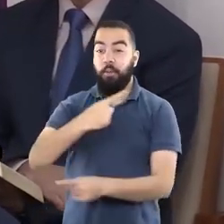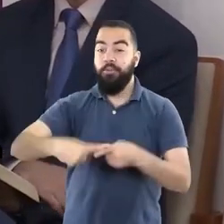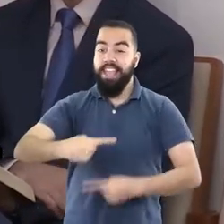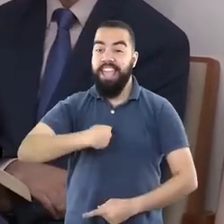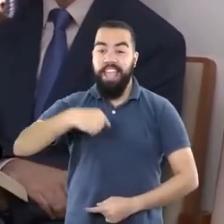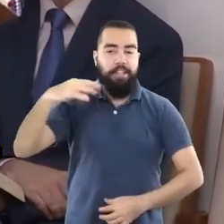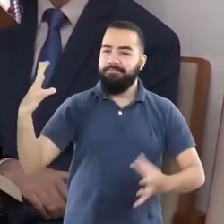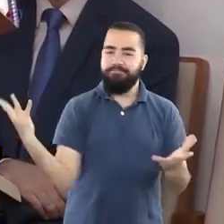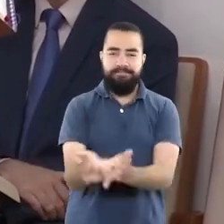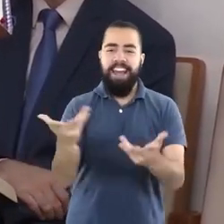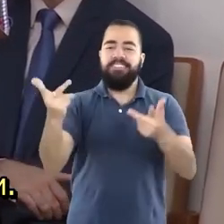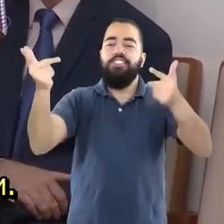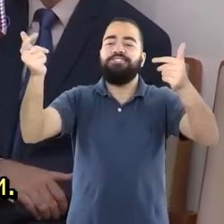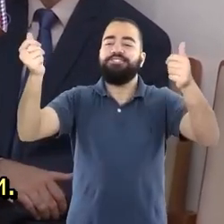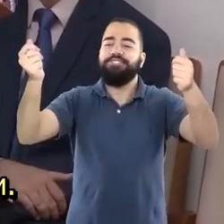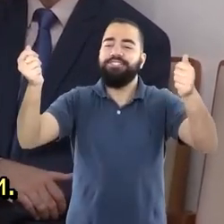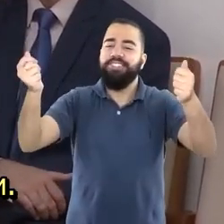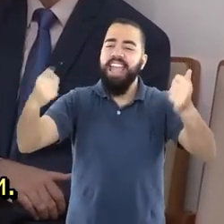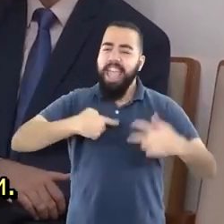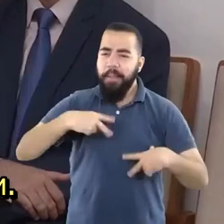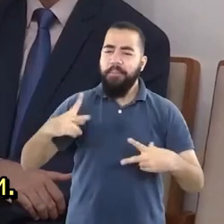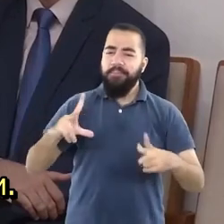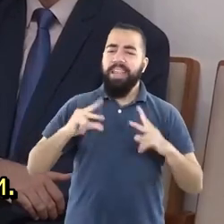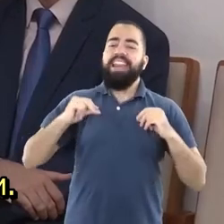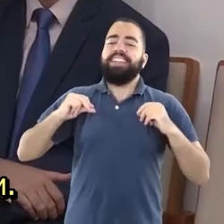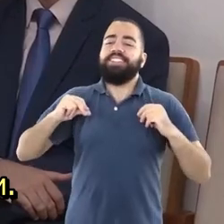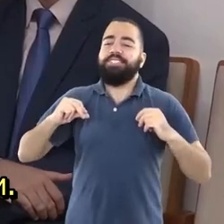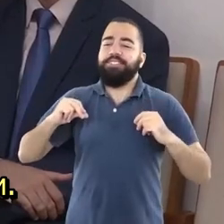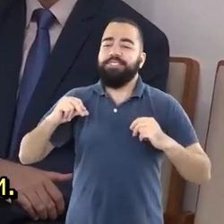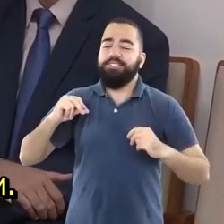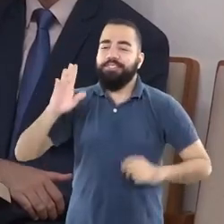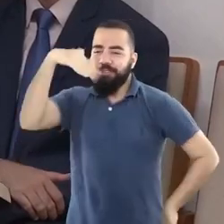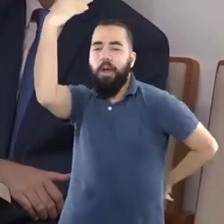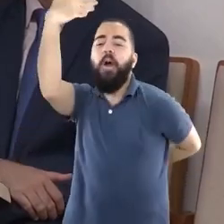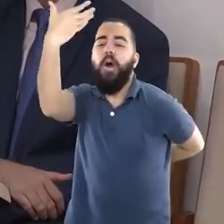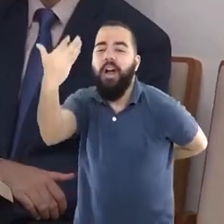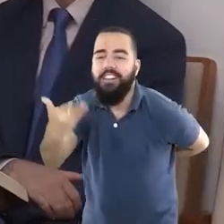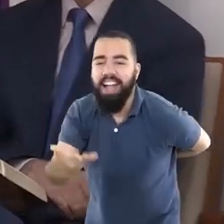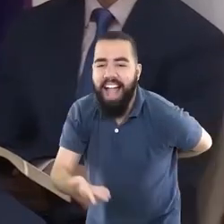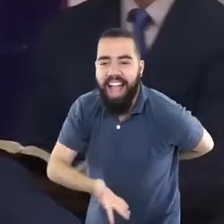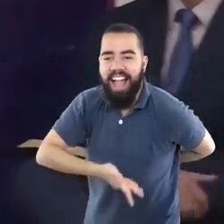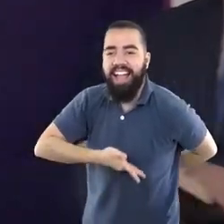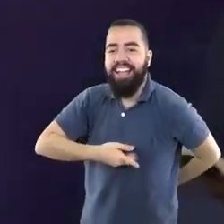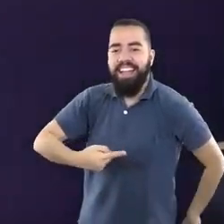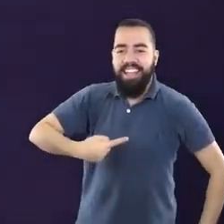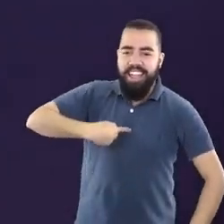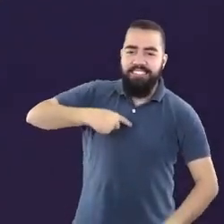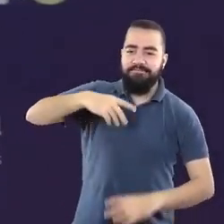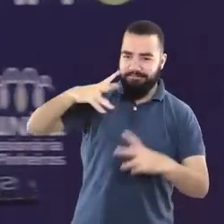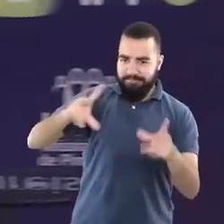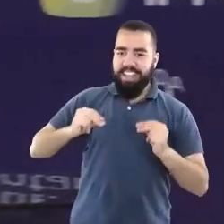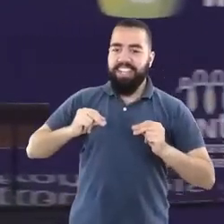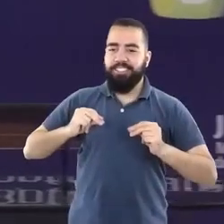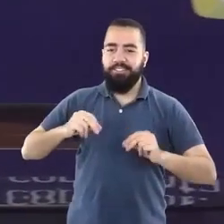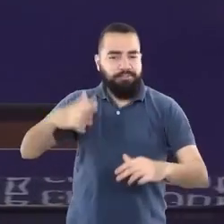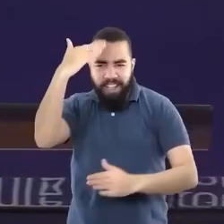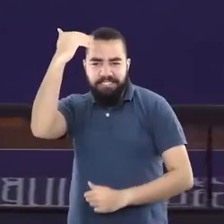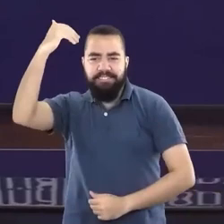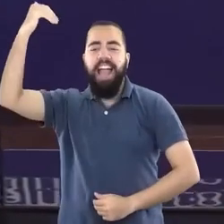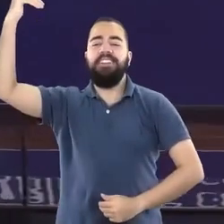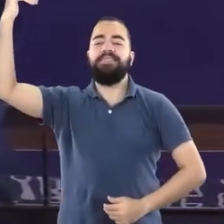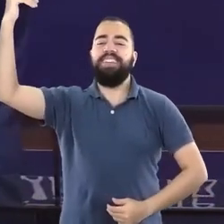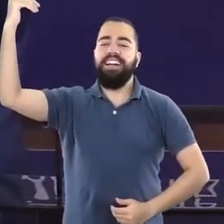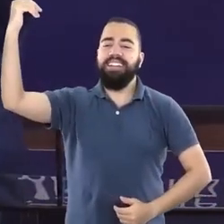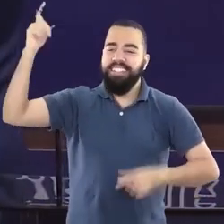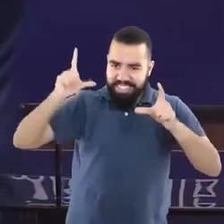pessoa magnífica. Eu mereço medalha de honra ao mérito. Eu mereço subir no alto pódio da fama e